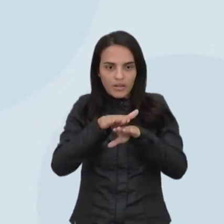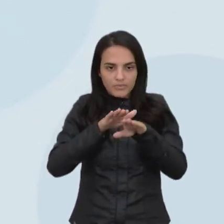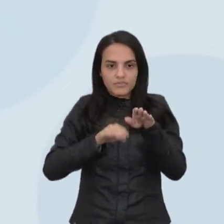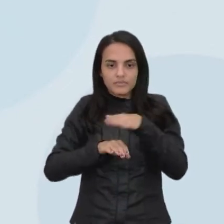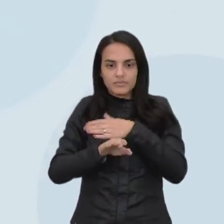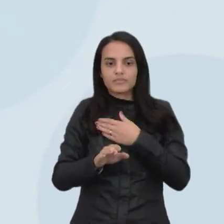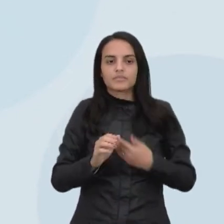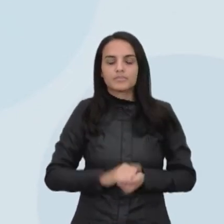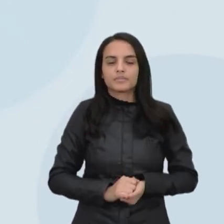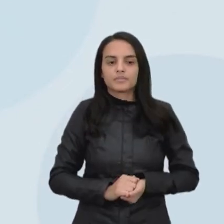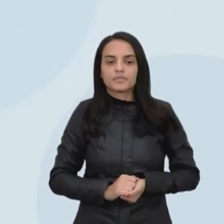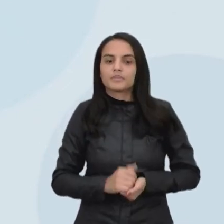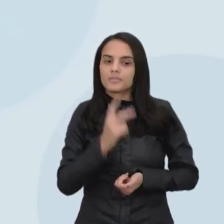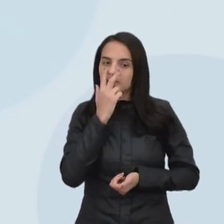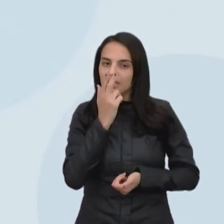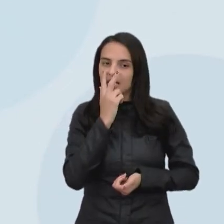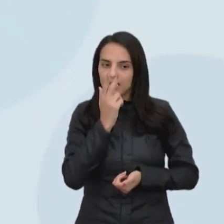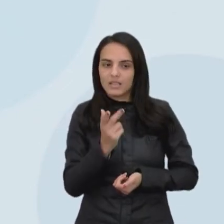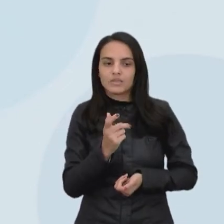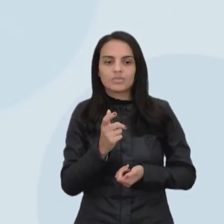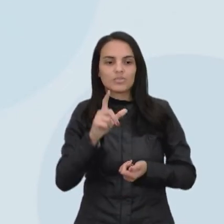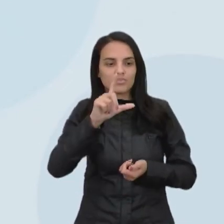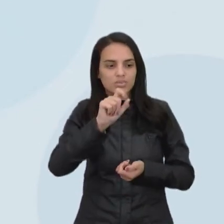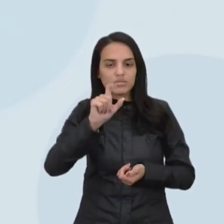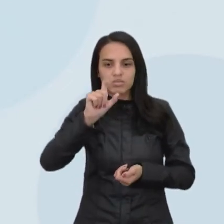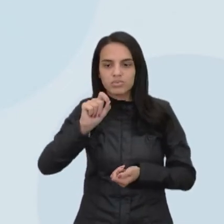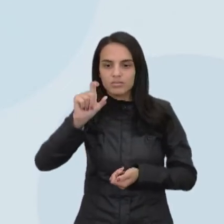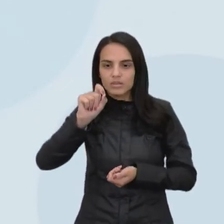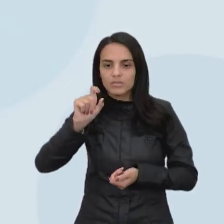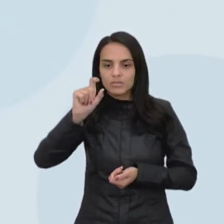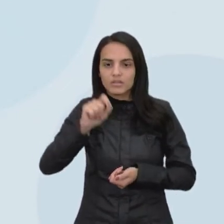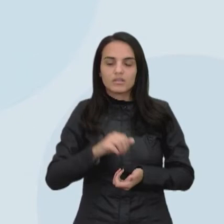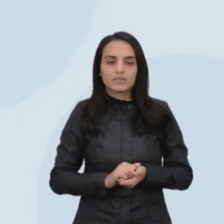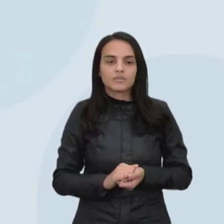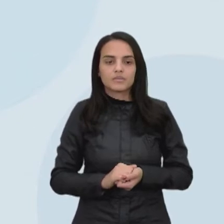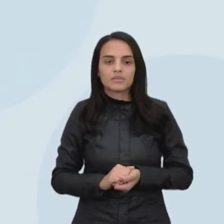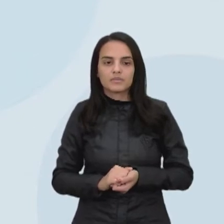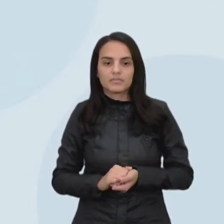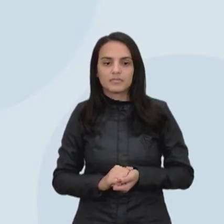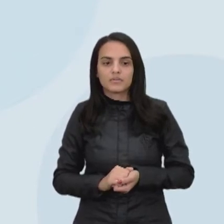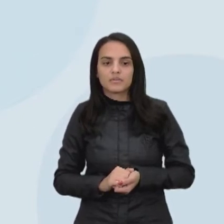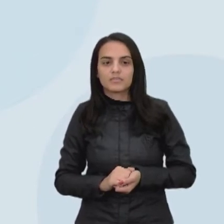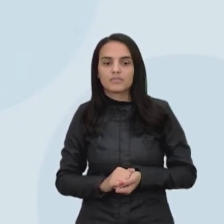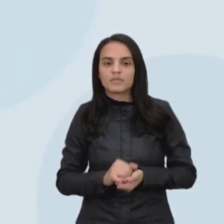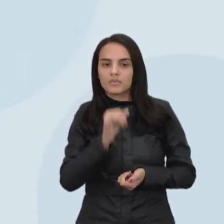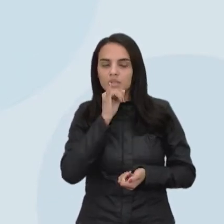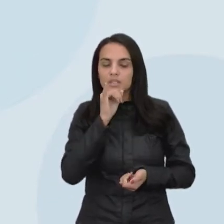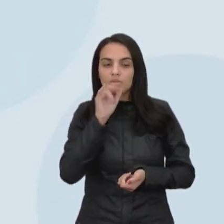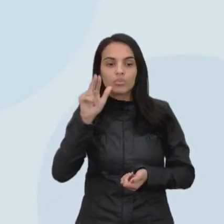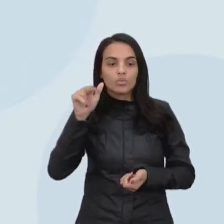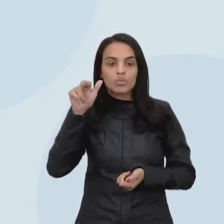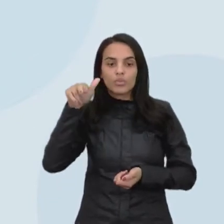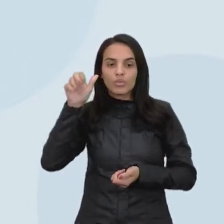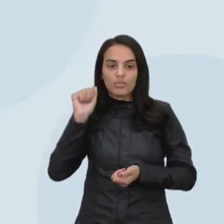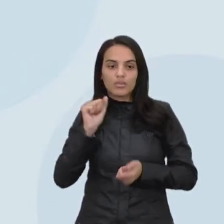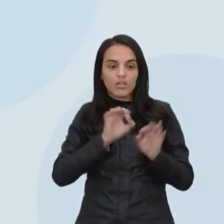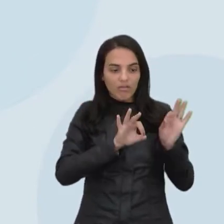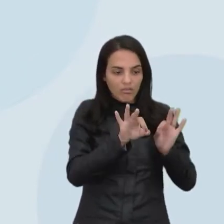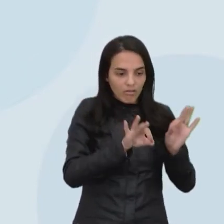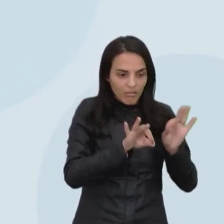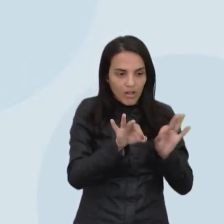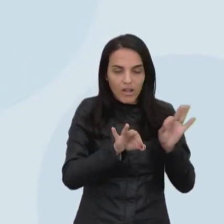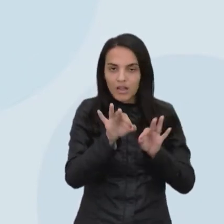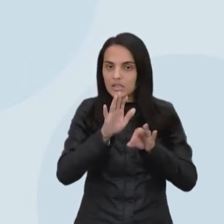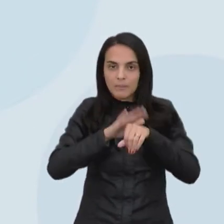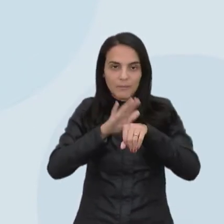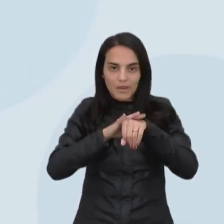desse equipamento parece um spray, né, para aplicação aí dos agrotóxicos, ou seja, nunca a manipulação